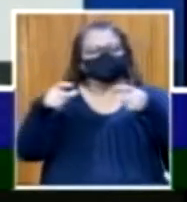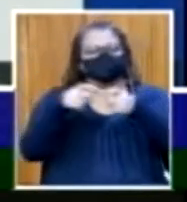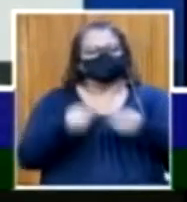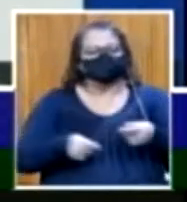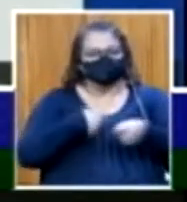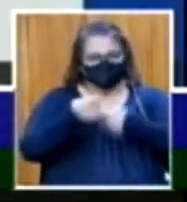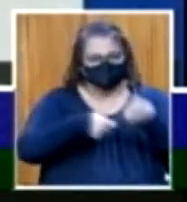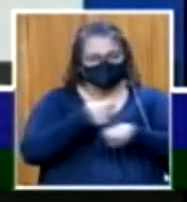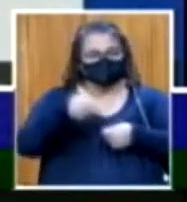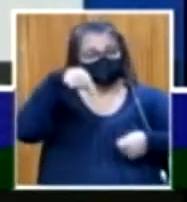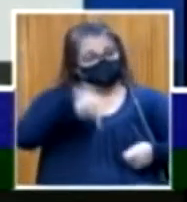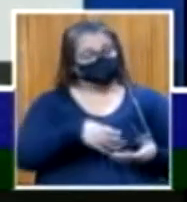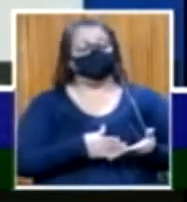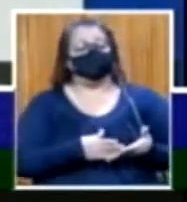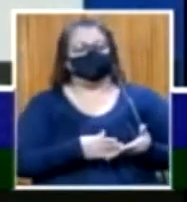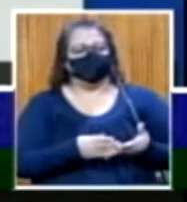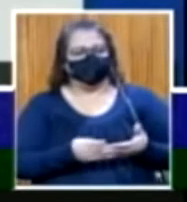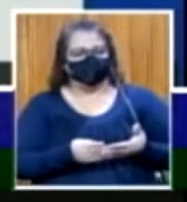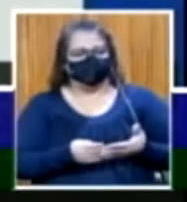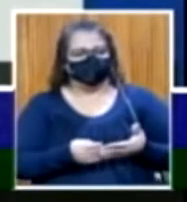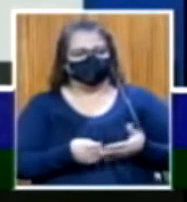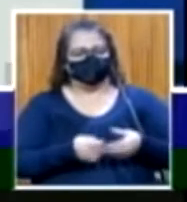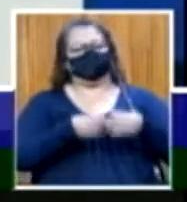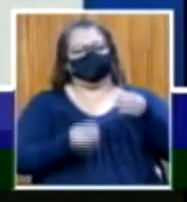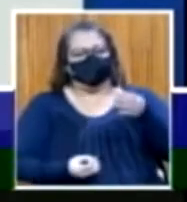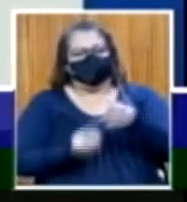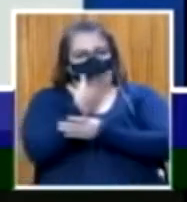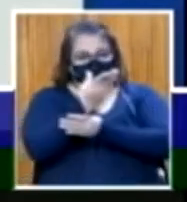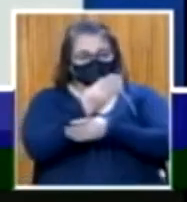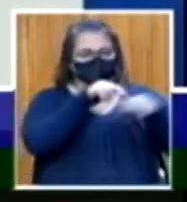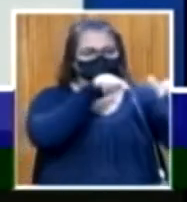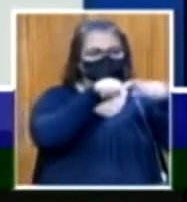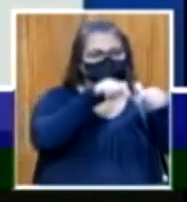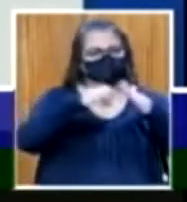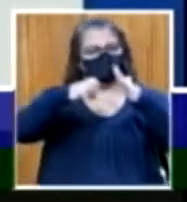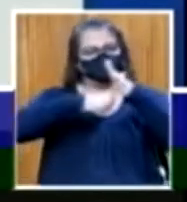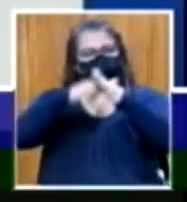disponível para novos investimentos e criação de novos negócios.